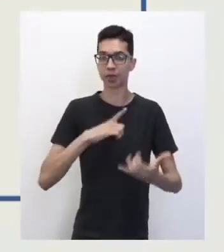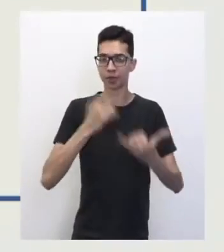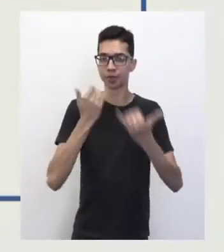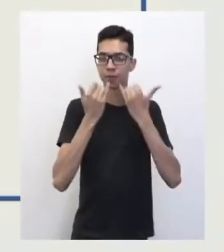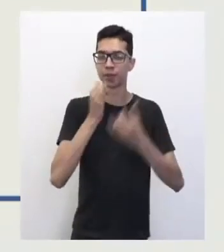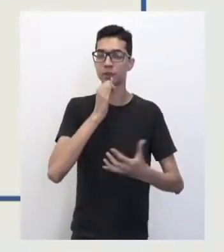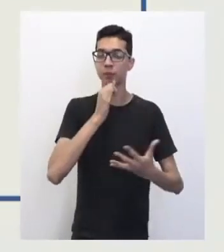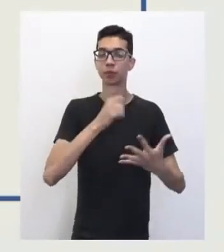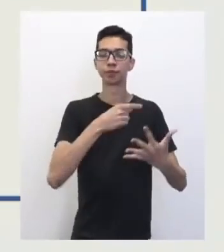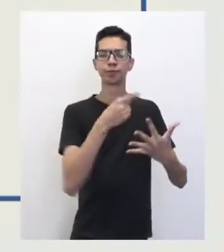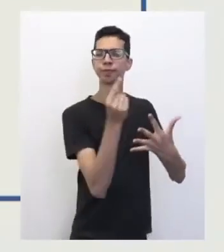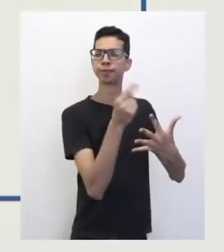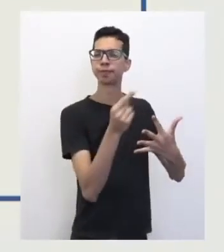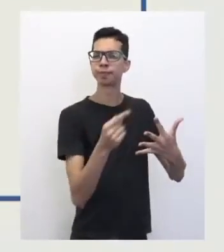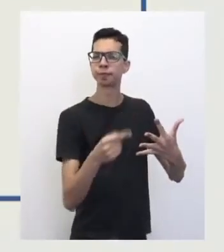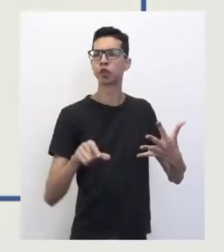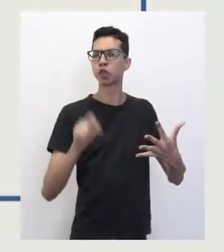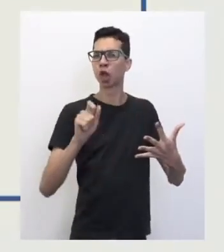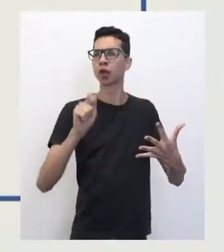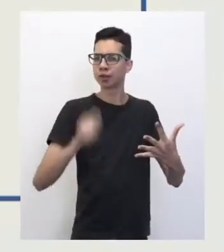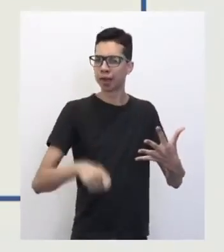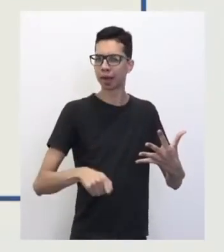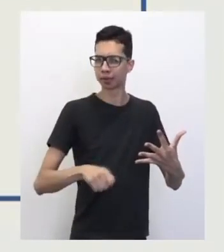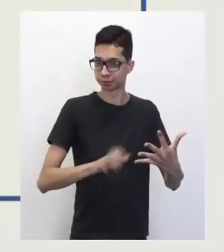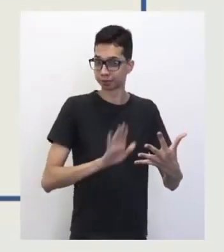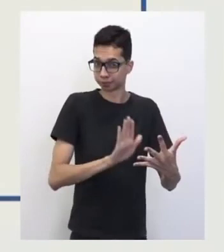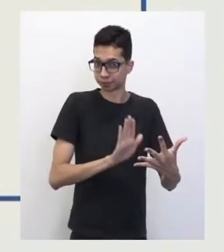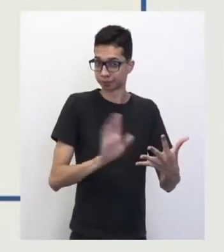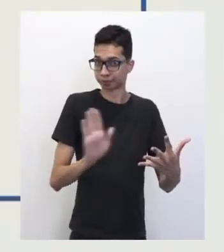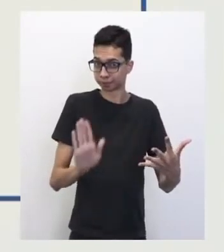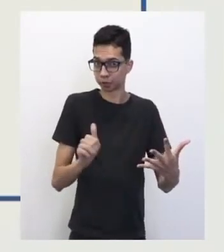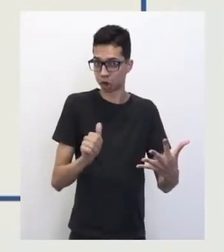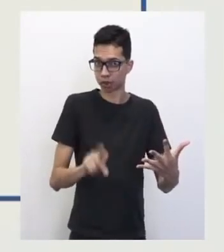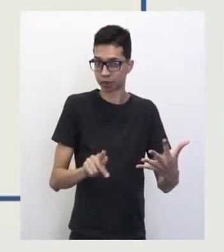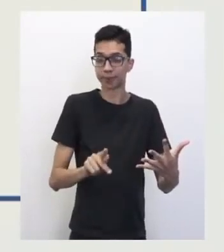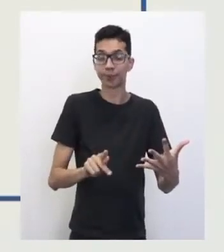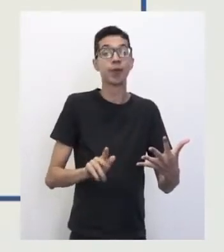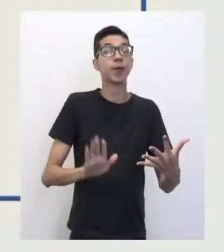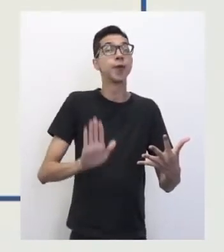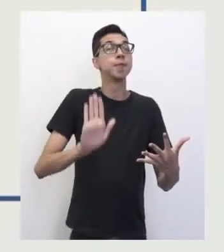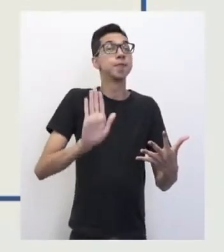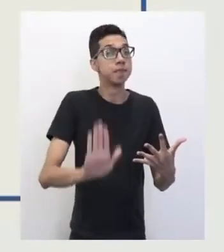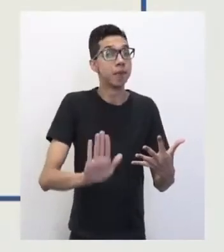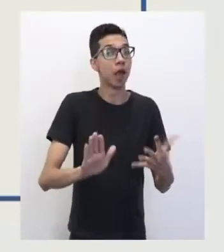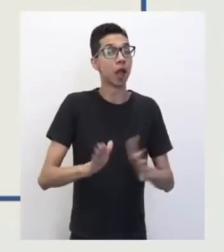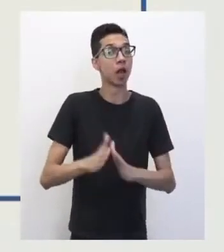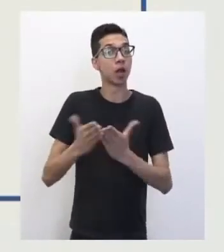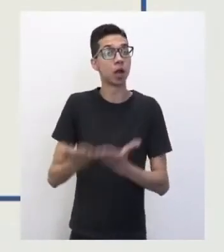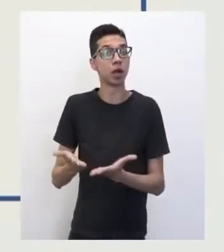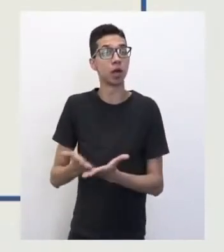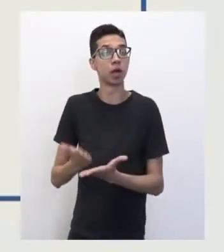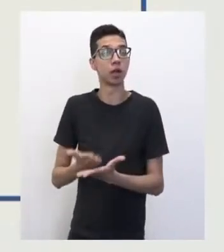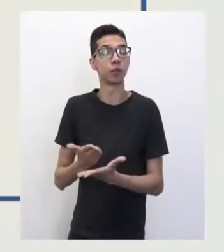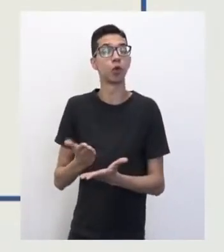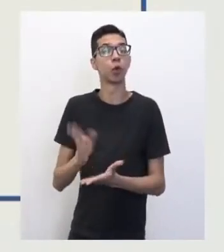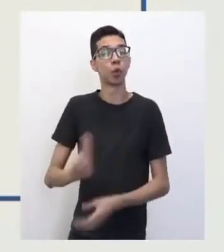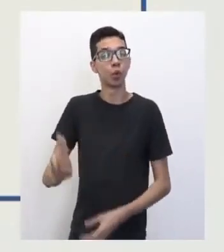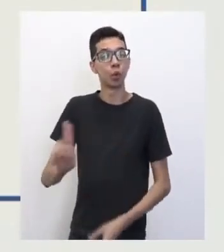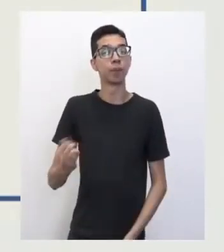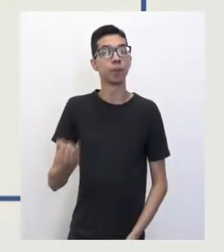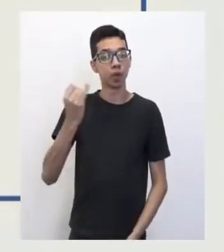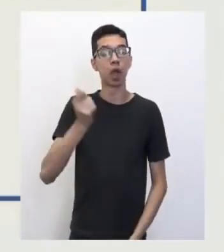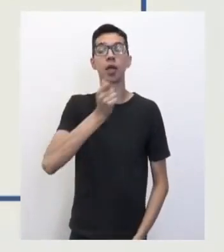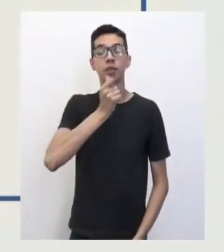informação. A outra informação é, a importância dos livros ainda é muito grande. Então, eu tenho duas